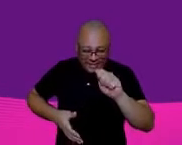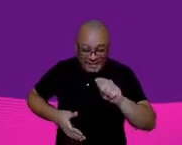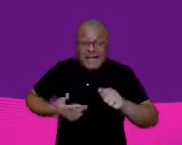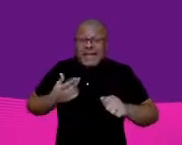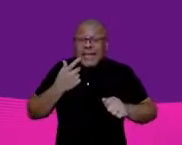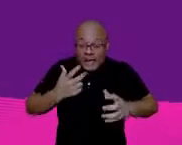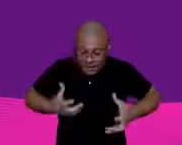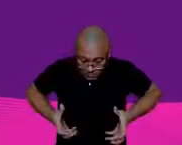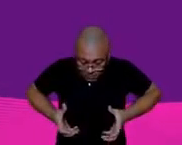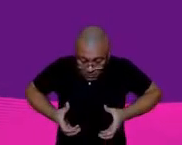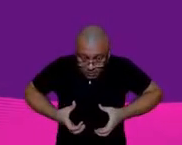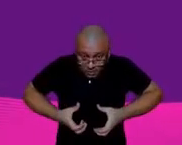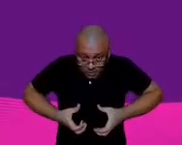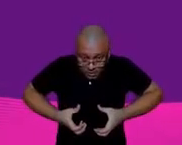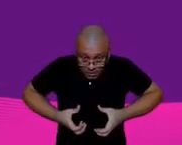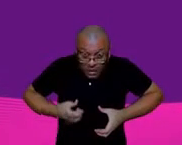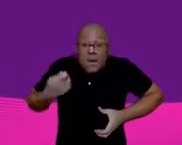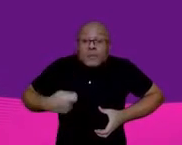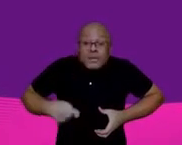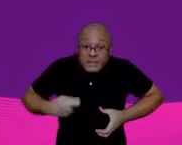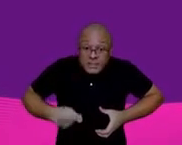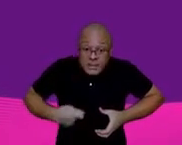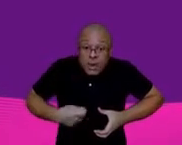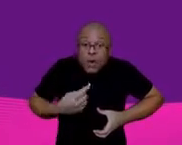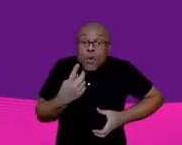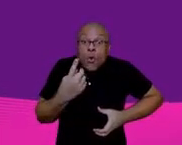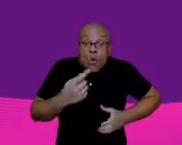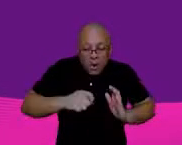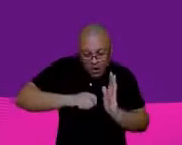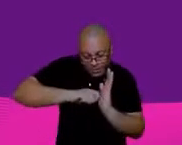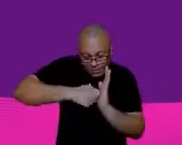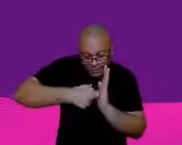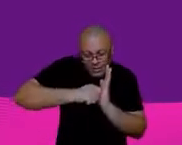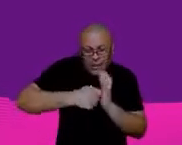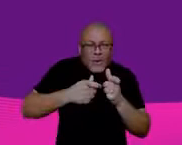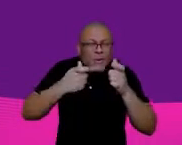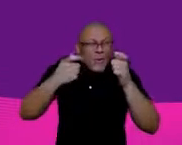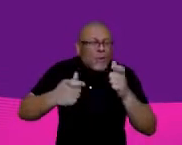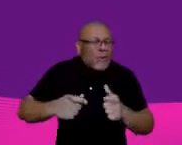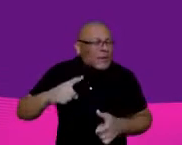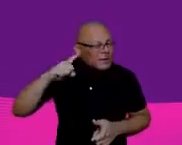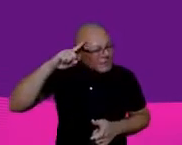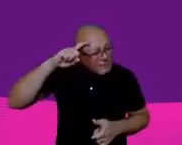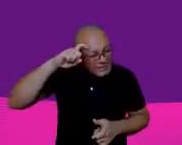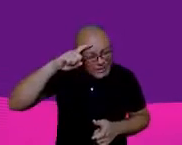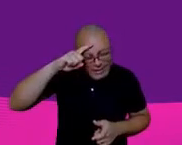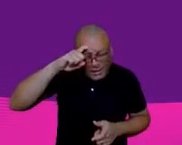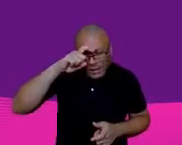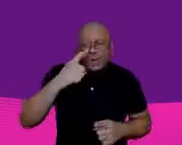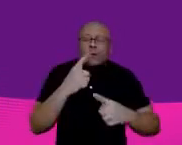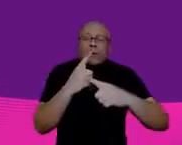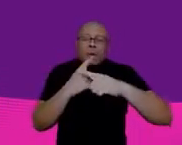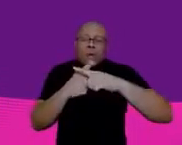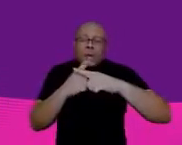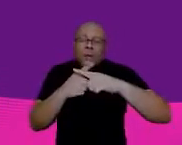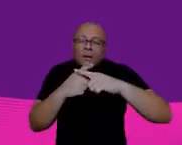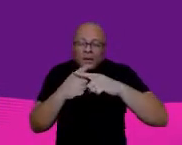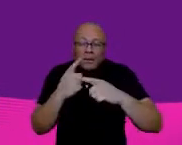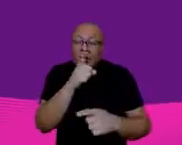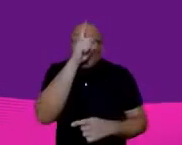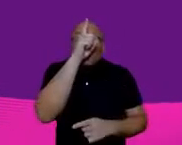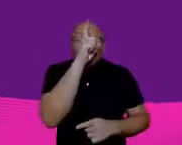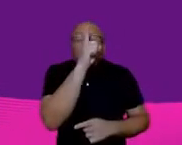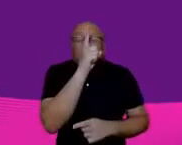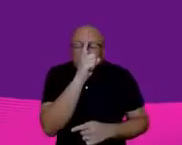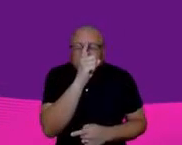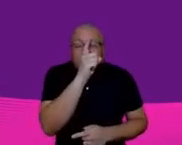falando que é passar um parafuso numa região extremamente desafiadora. Por quê? Obviamente, essas linhas amarelas que são a representação do nervo não